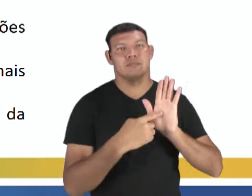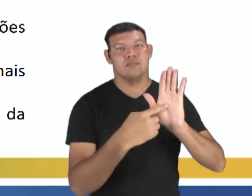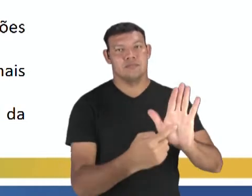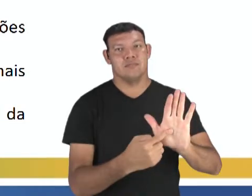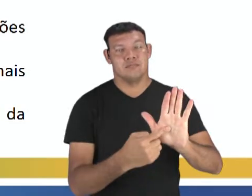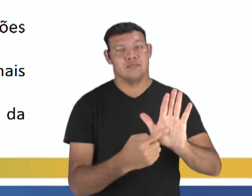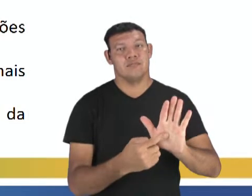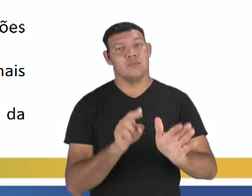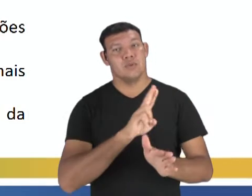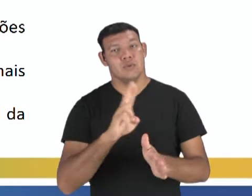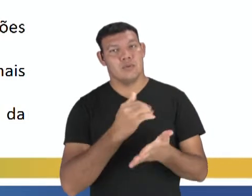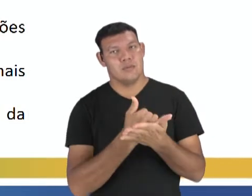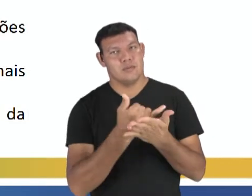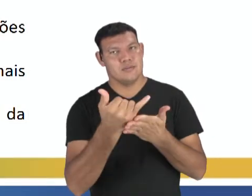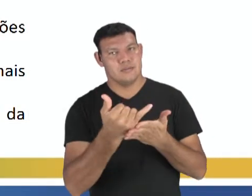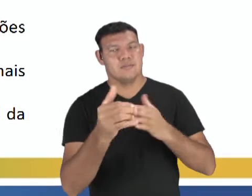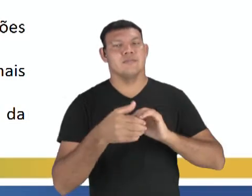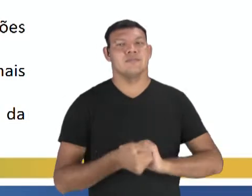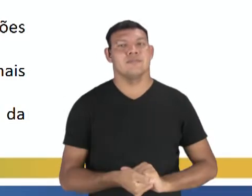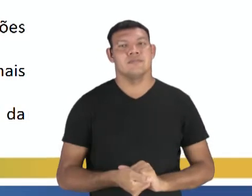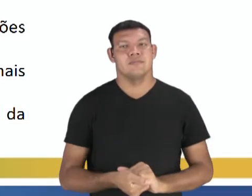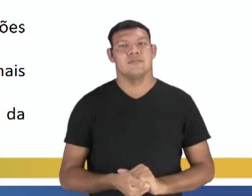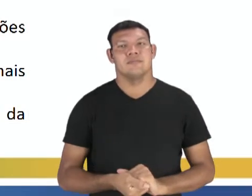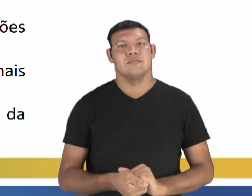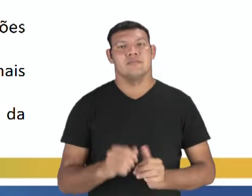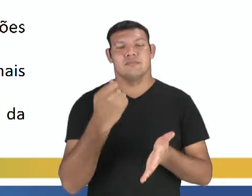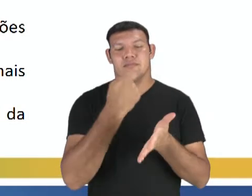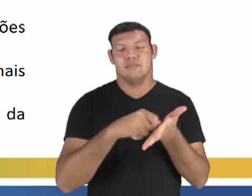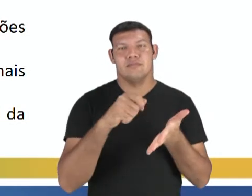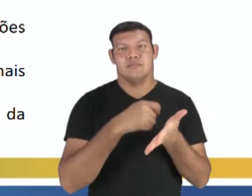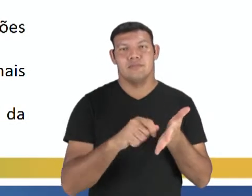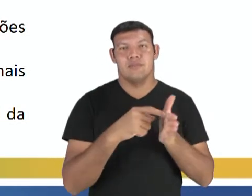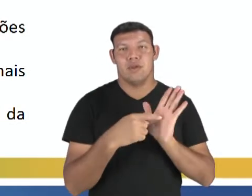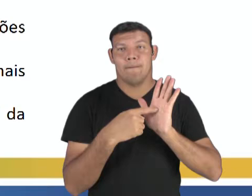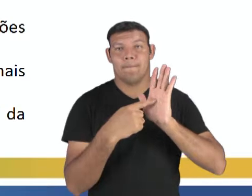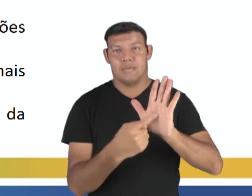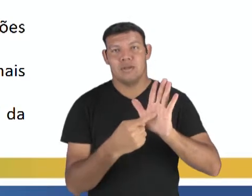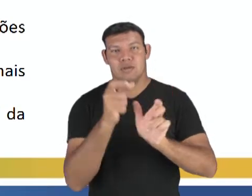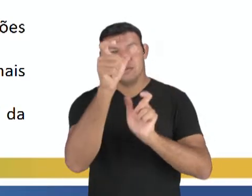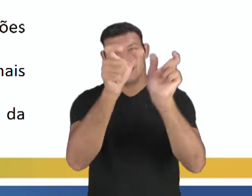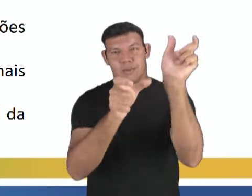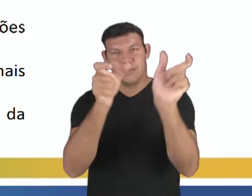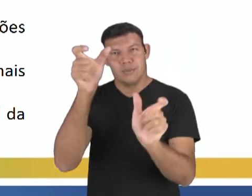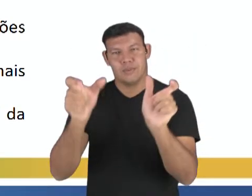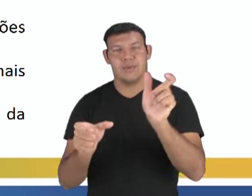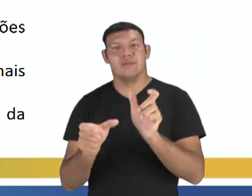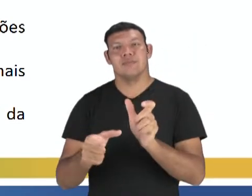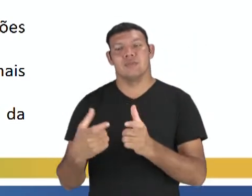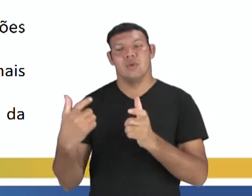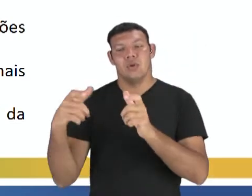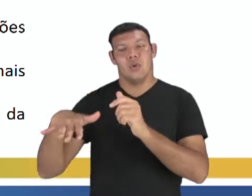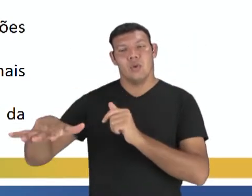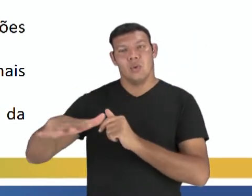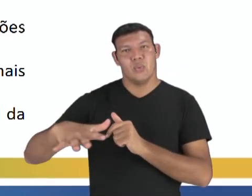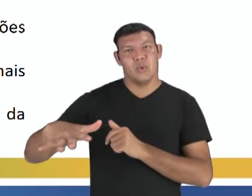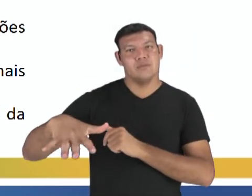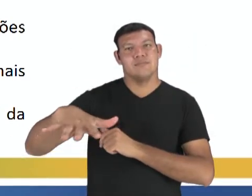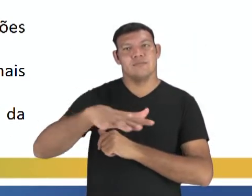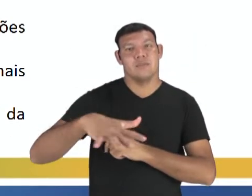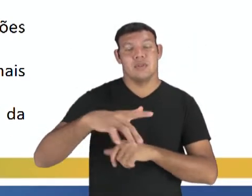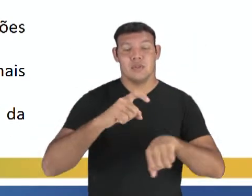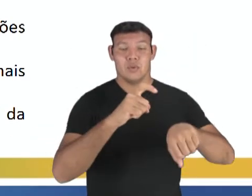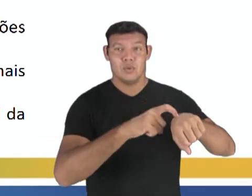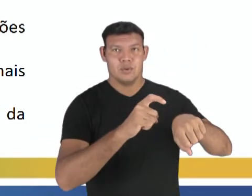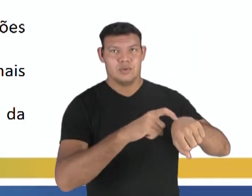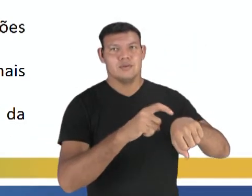de introdução. Nessa parte inicial, o autor do texto apresenta os personagens, o local e o tempo em que